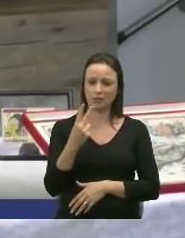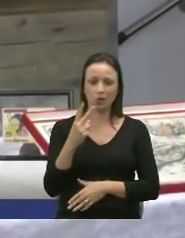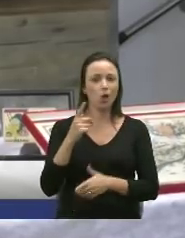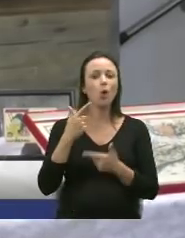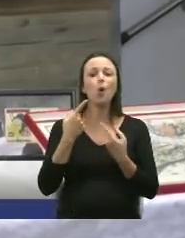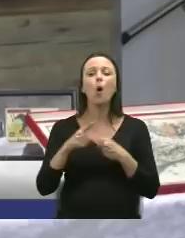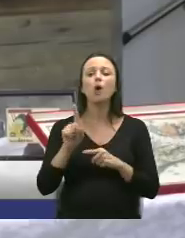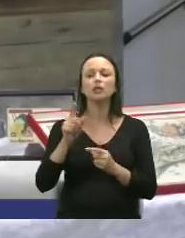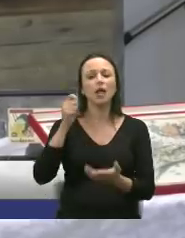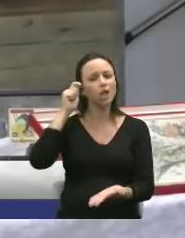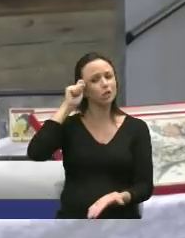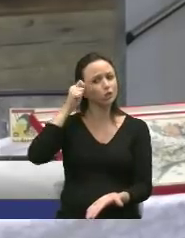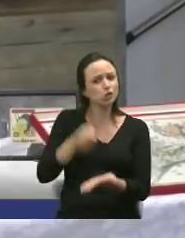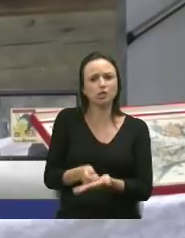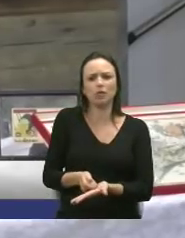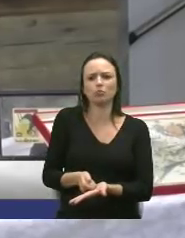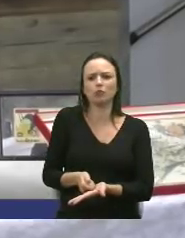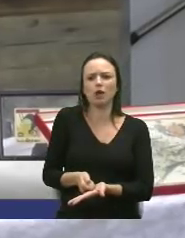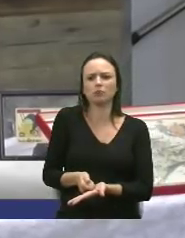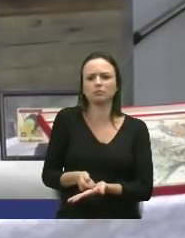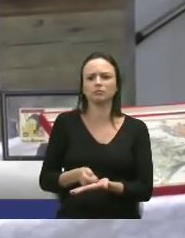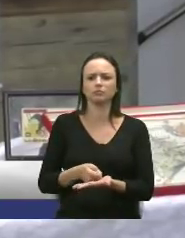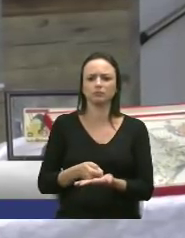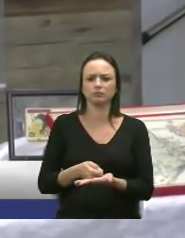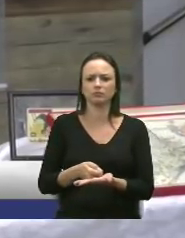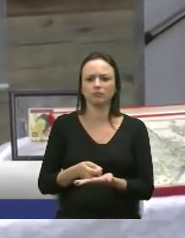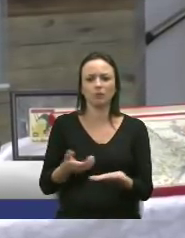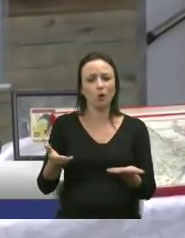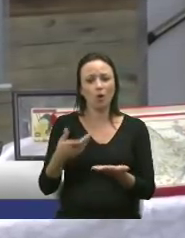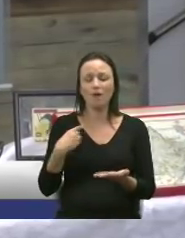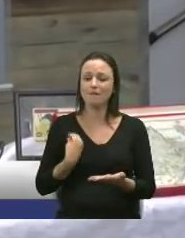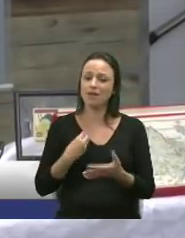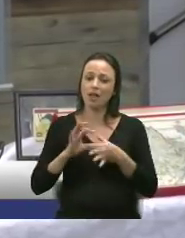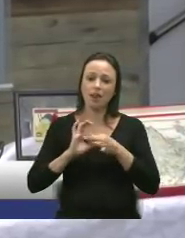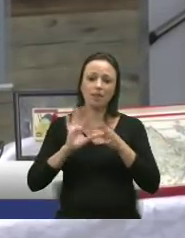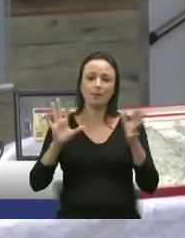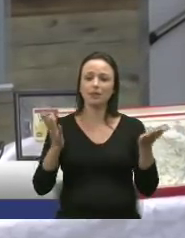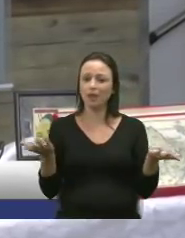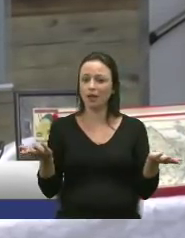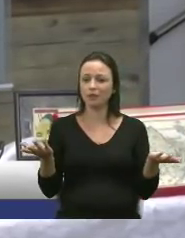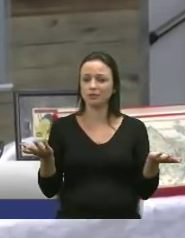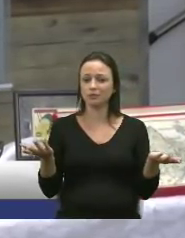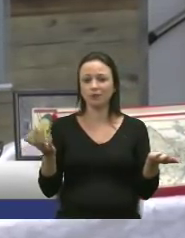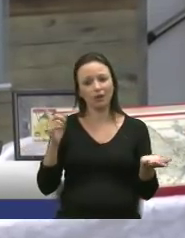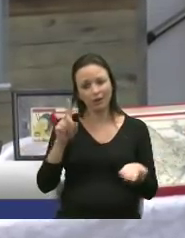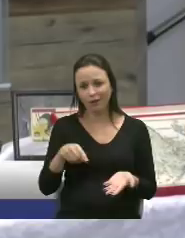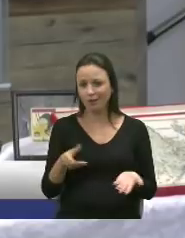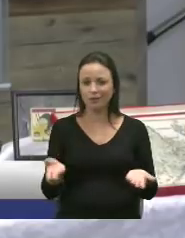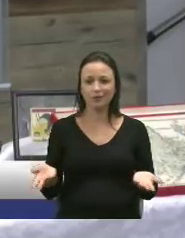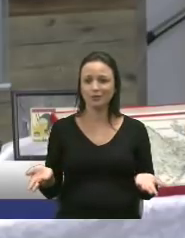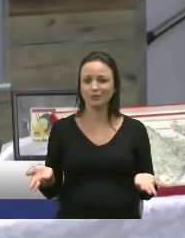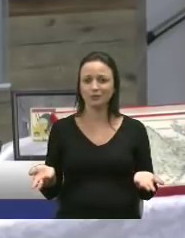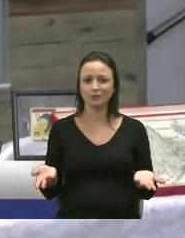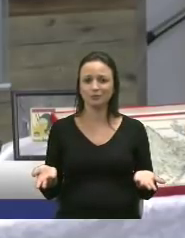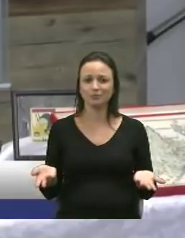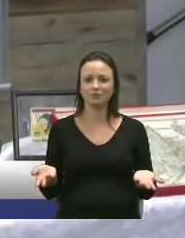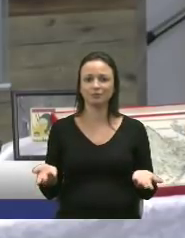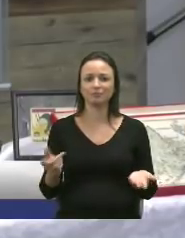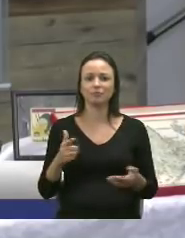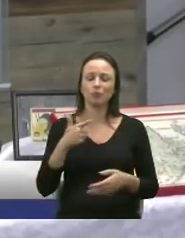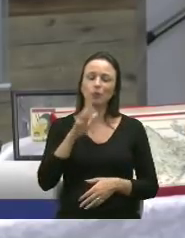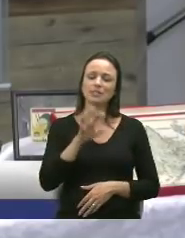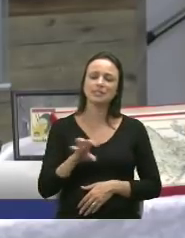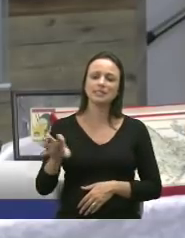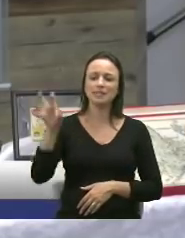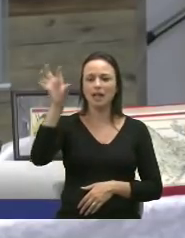a luta em nome da liberdade, como a gente vive hoje. É isso, né? E de outros estados havia